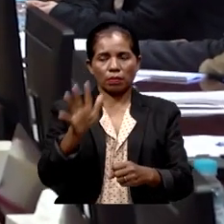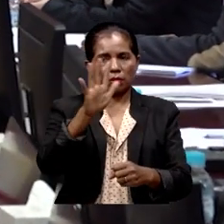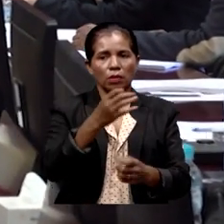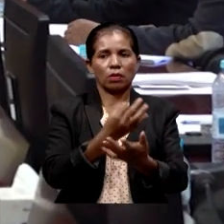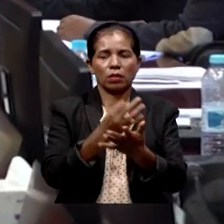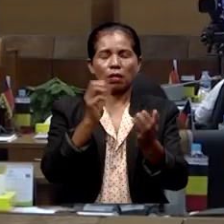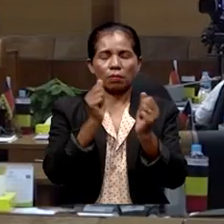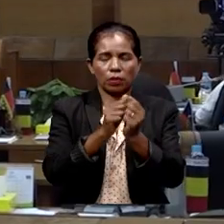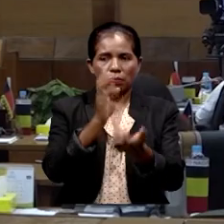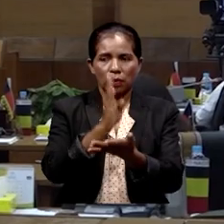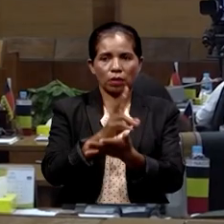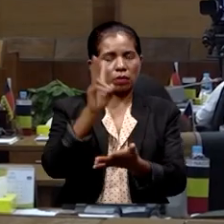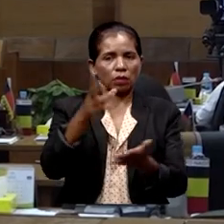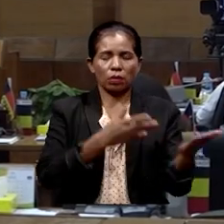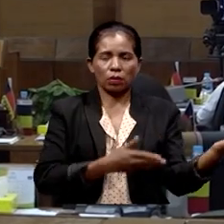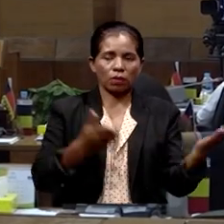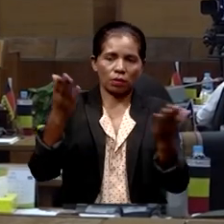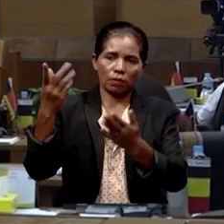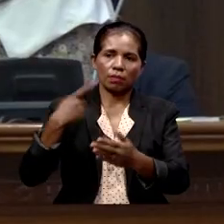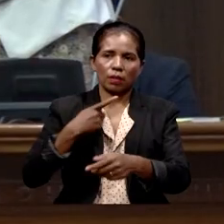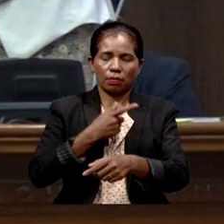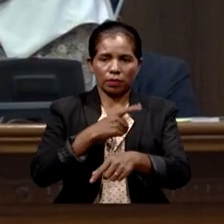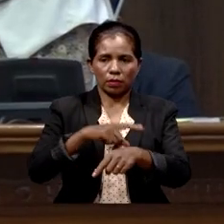montante bilion ru resin no submete ona ya parlamento